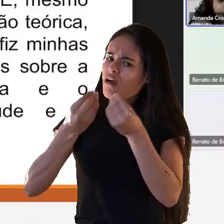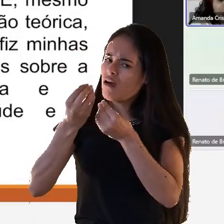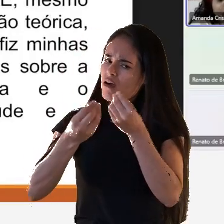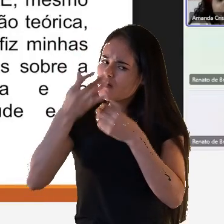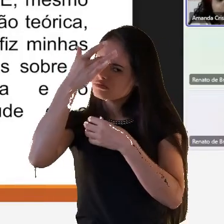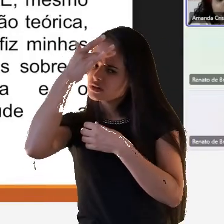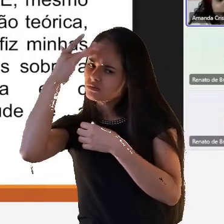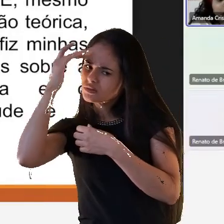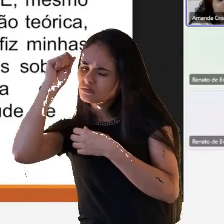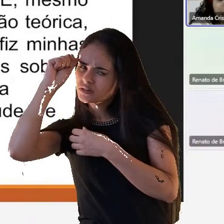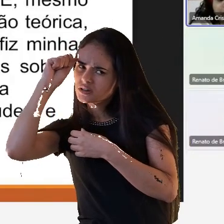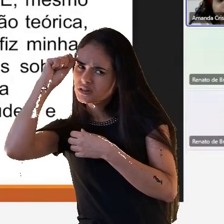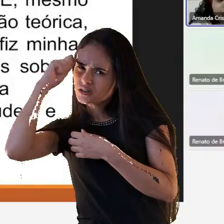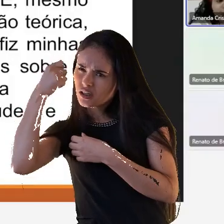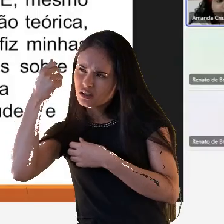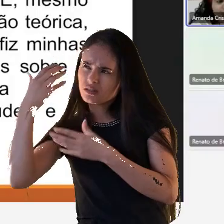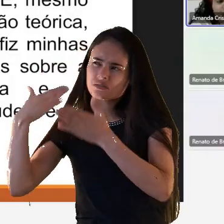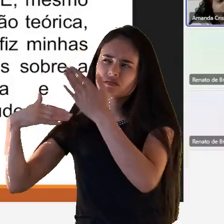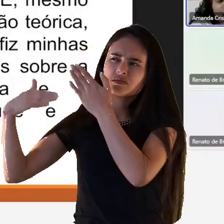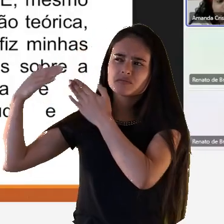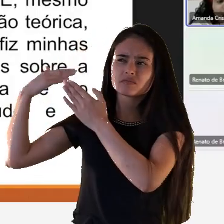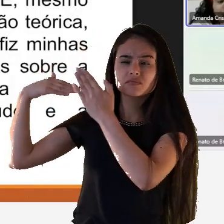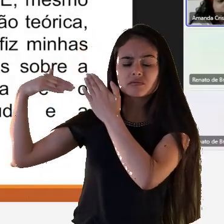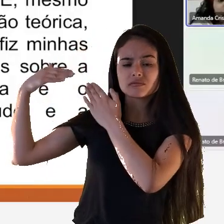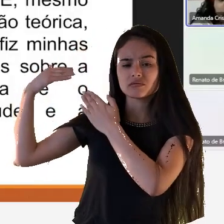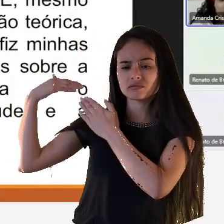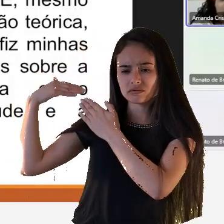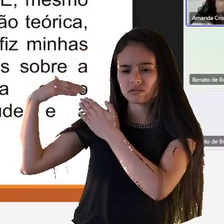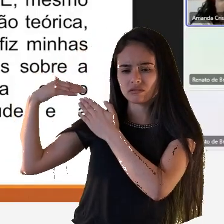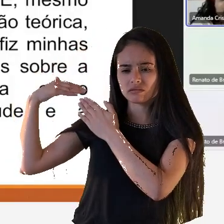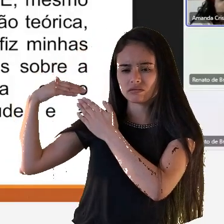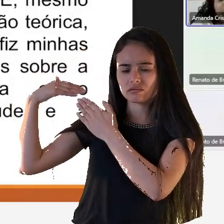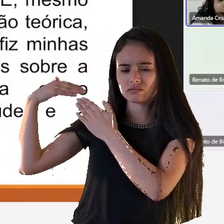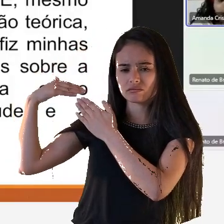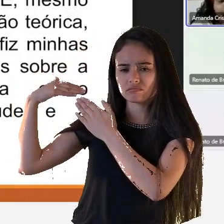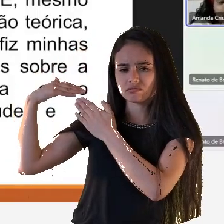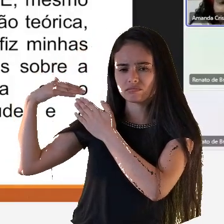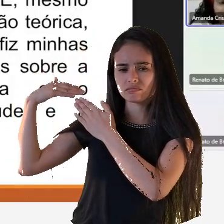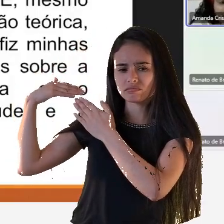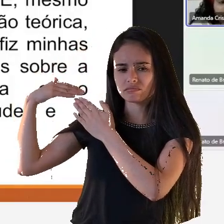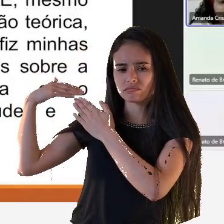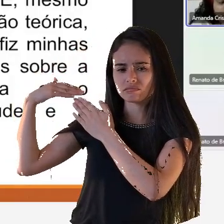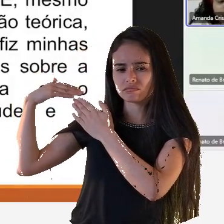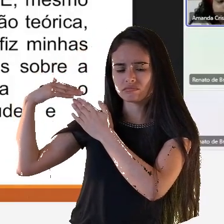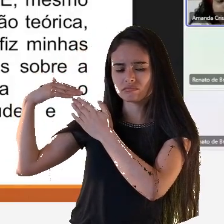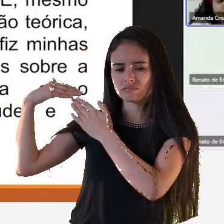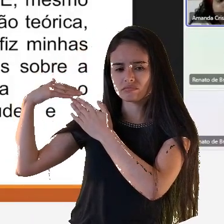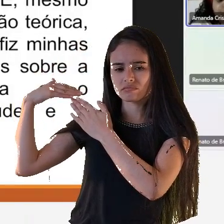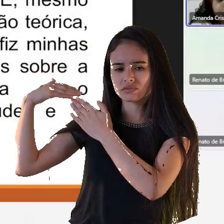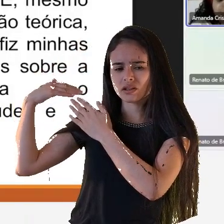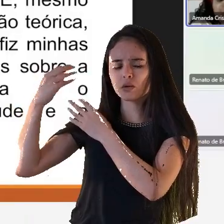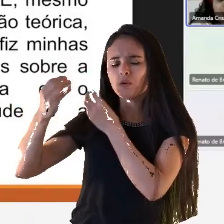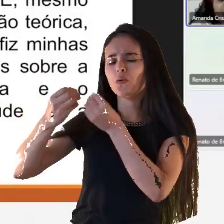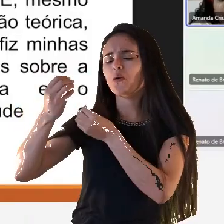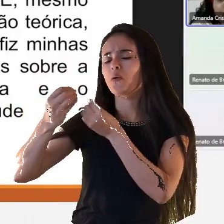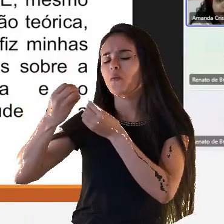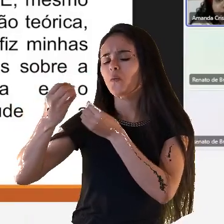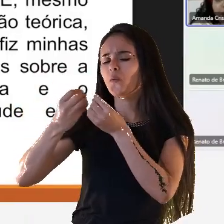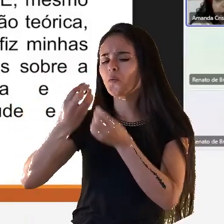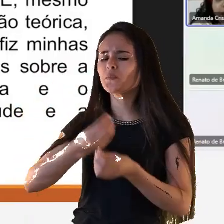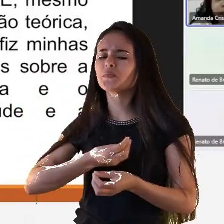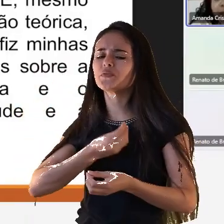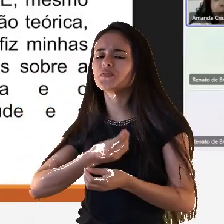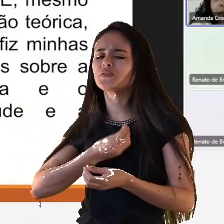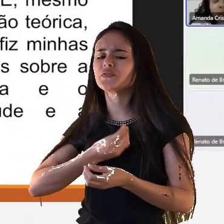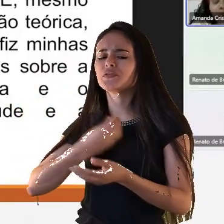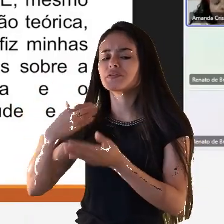Brasil que tem um protagonismo negro na minha casa, né? Então é